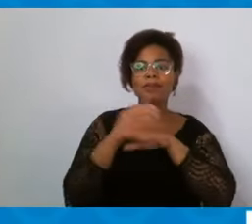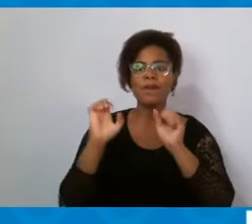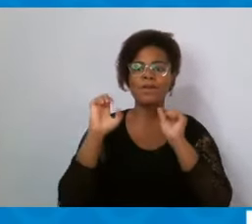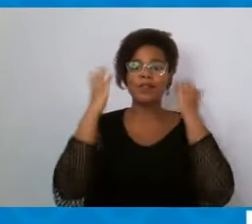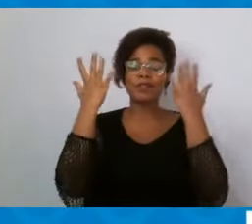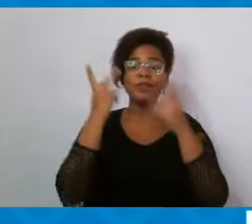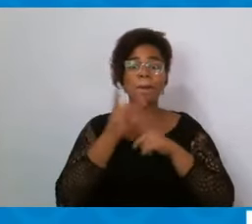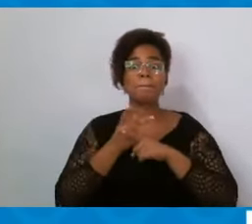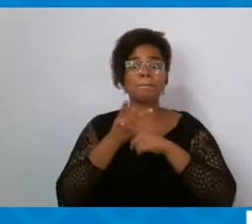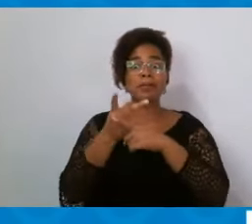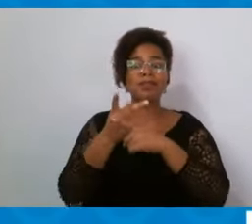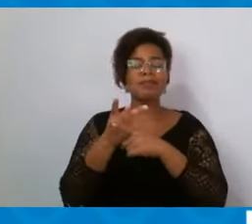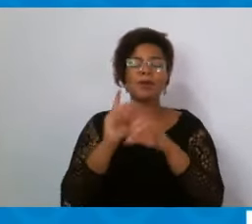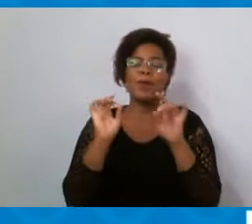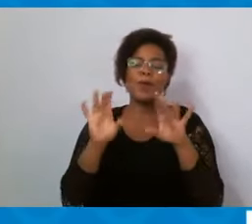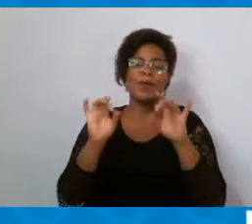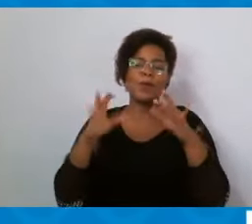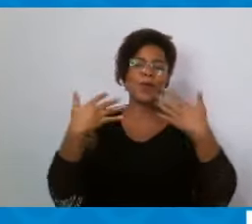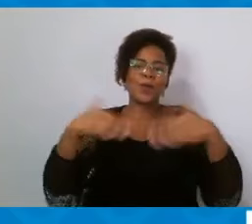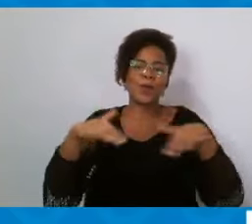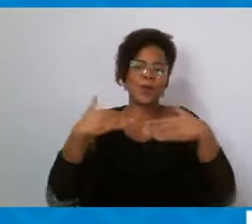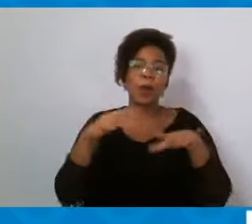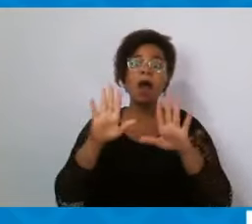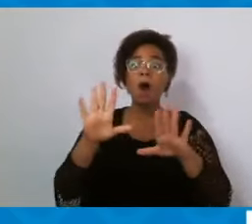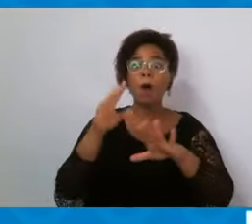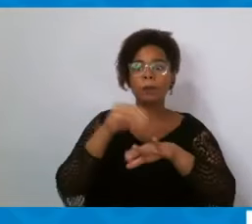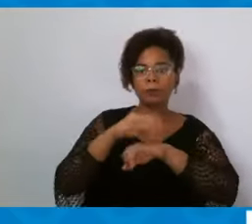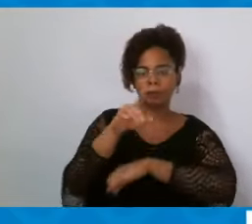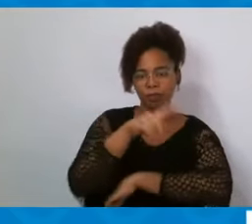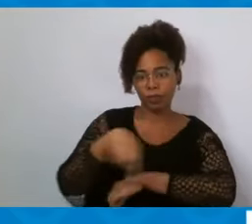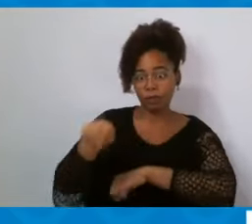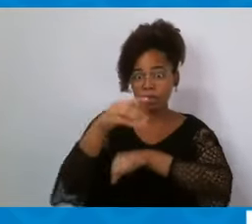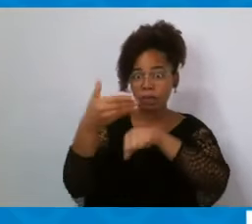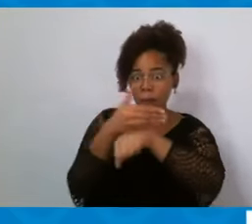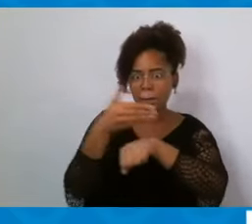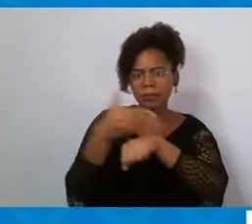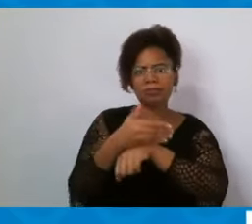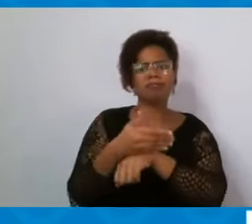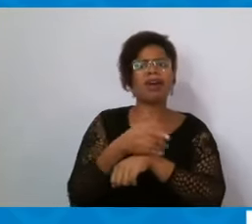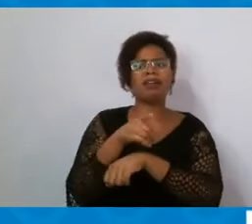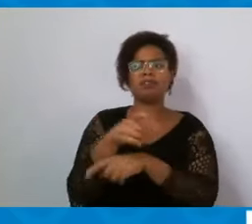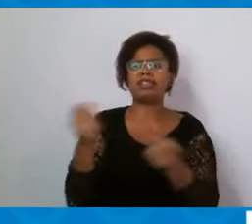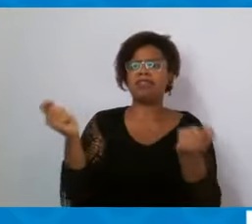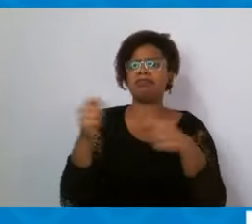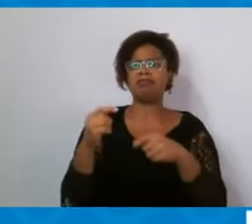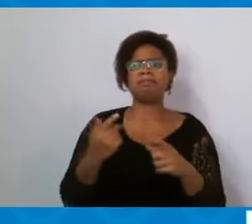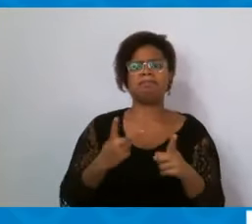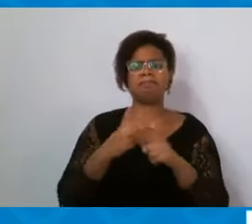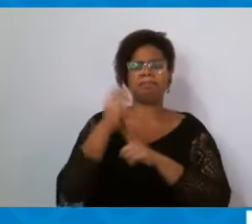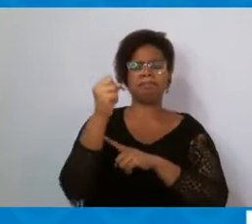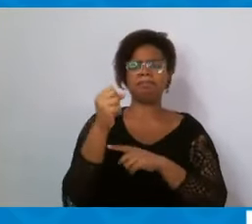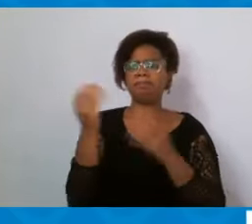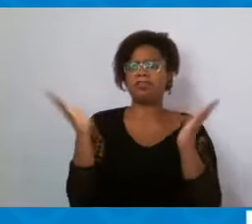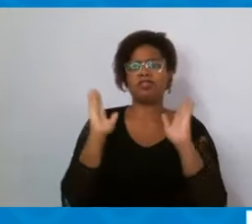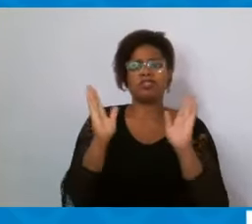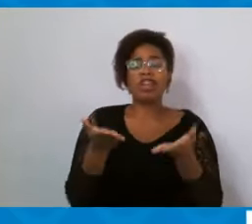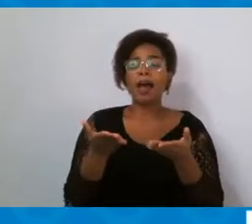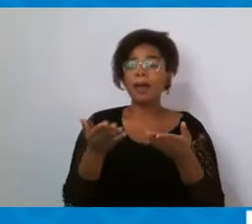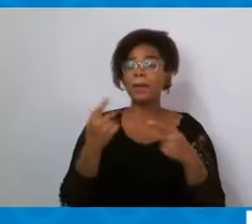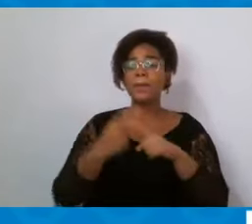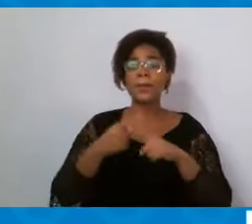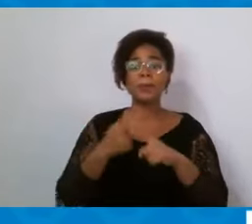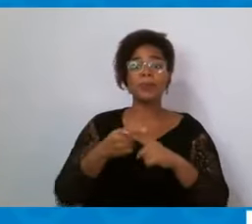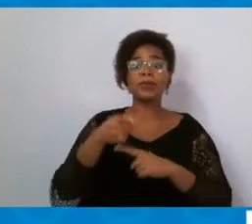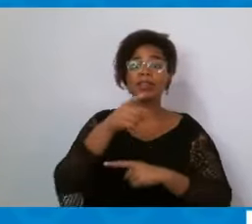for participar já ganhou. Esse é o tipo de prêmio, de processo, né, onde todos são ganhadores,